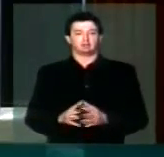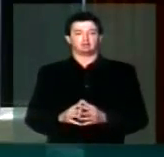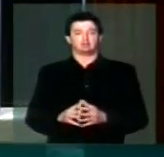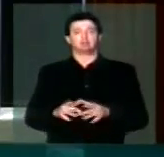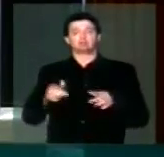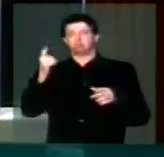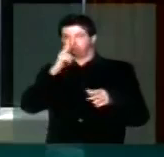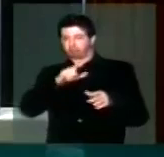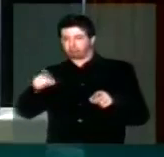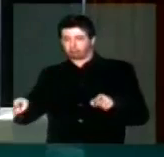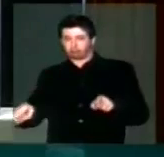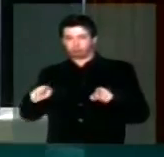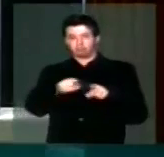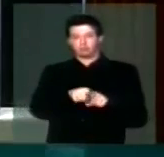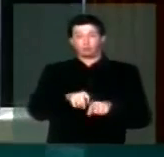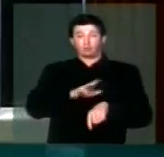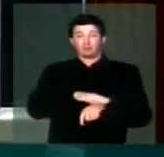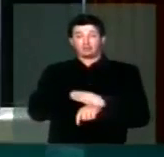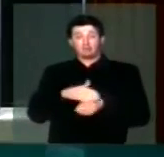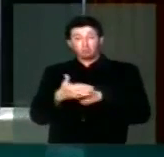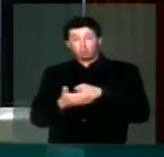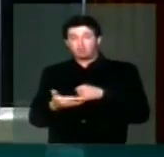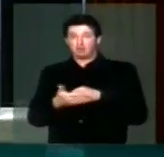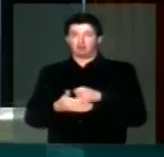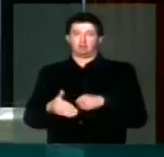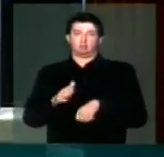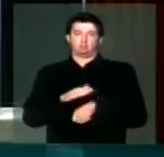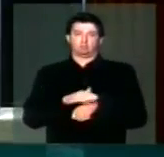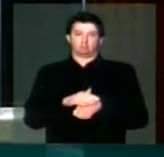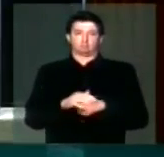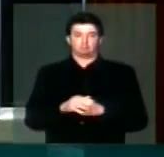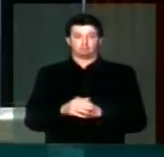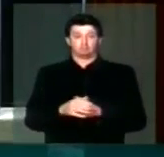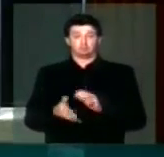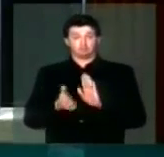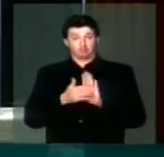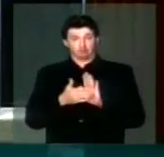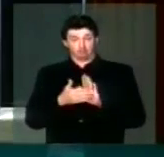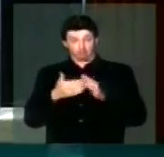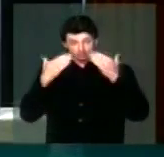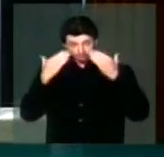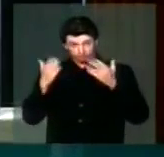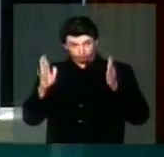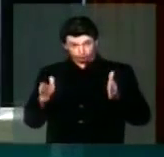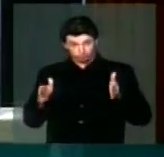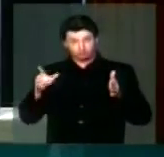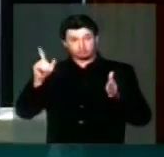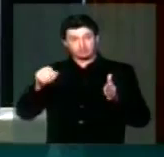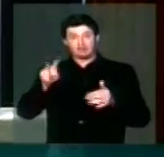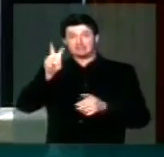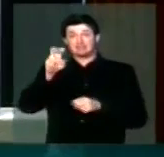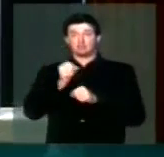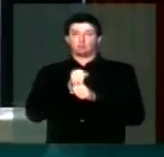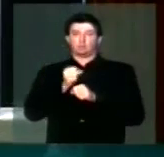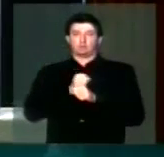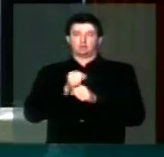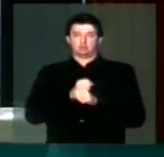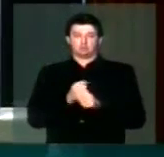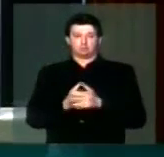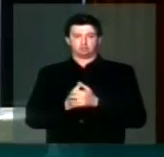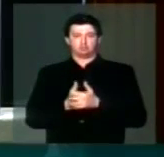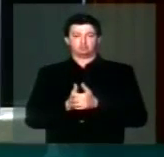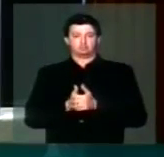serem fundidos após um período mínimo de tempo. A proposta apresentada é de 5 anos.